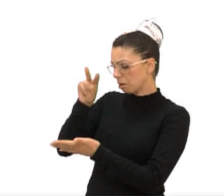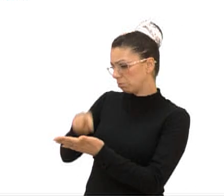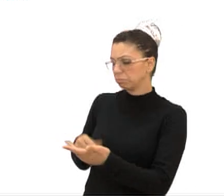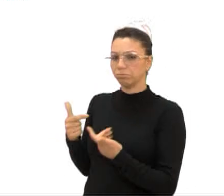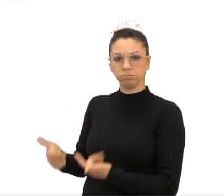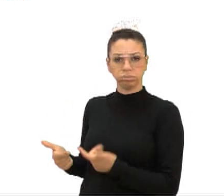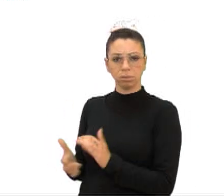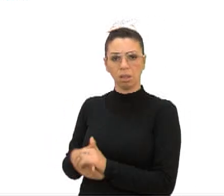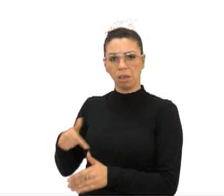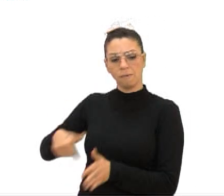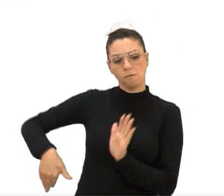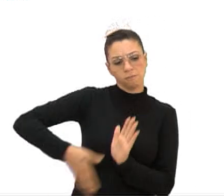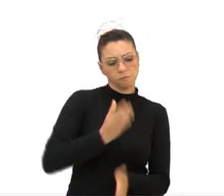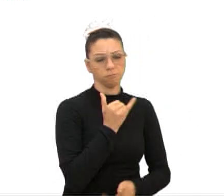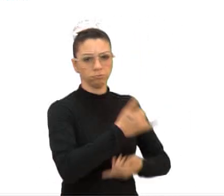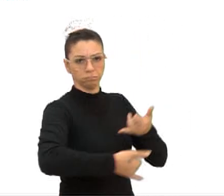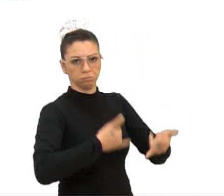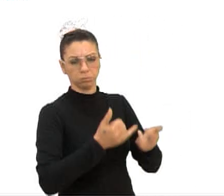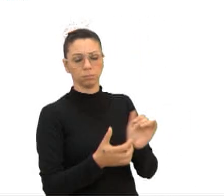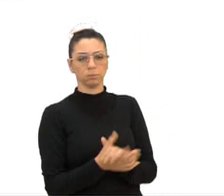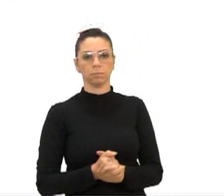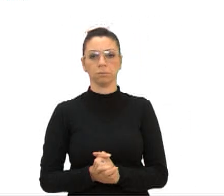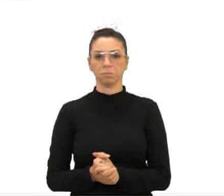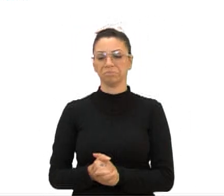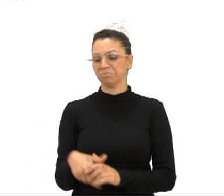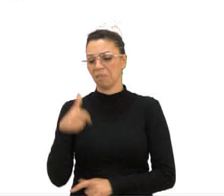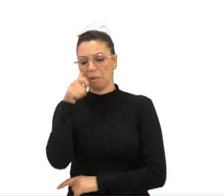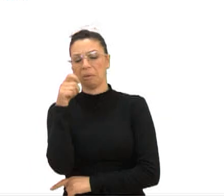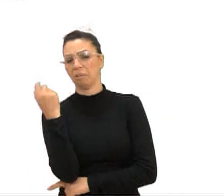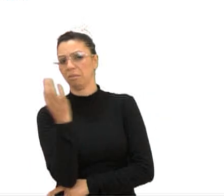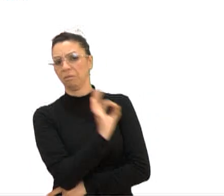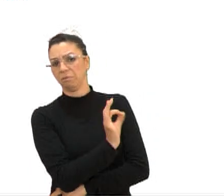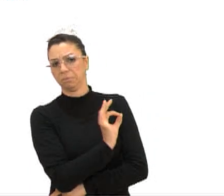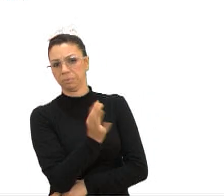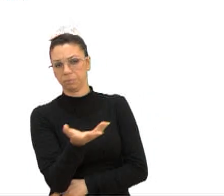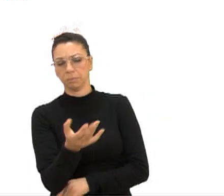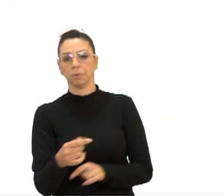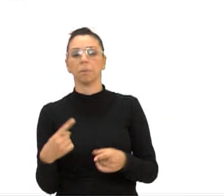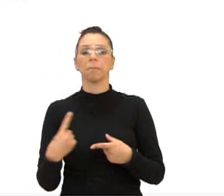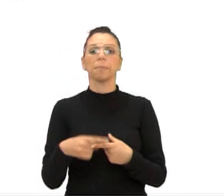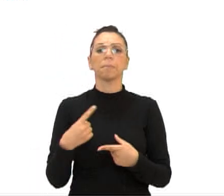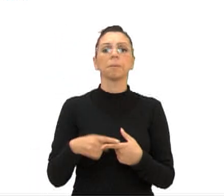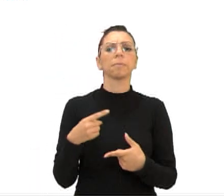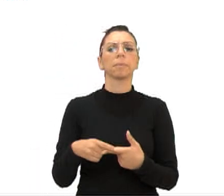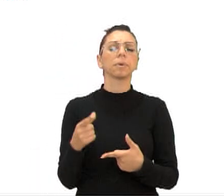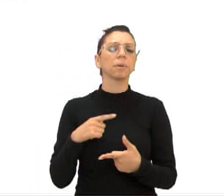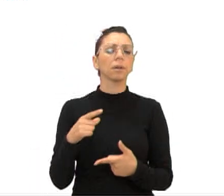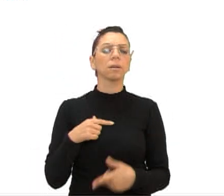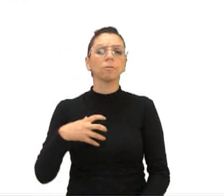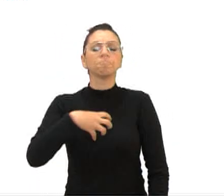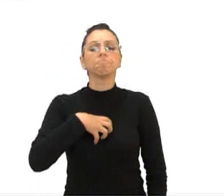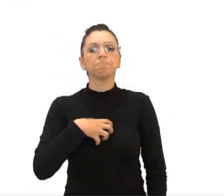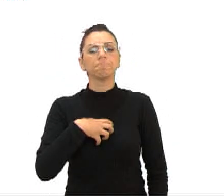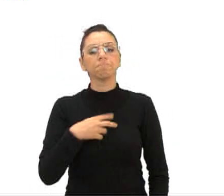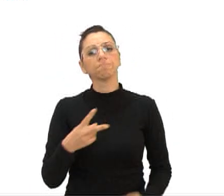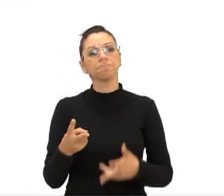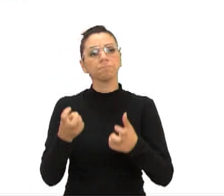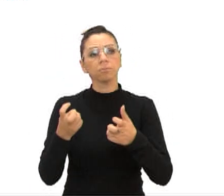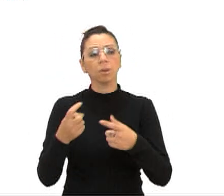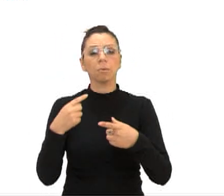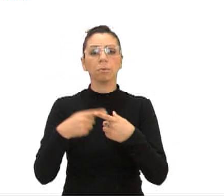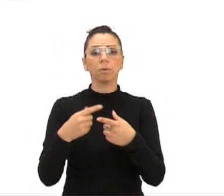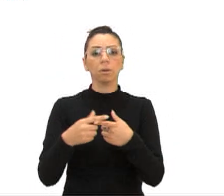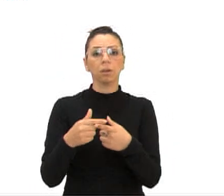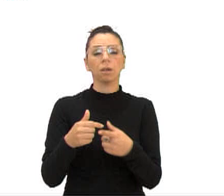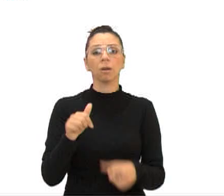Tá? Parece que o Haroldo não está interessado nessa fala. Por que eu tenho essa impressão? Porque o